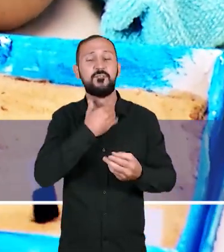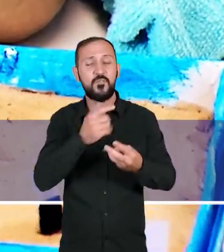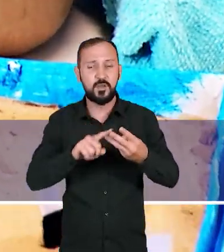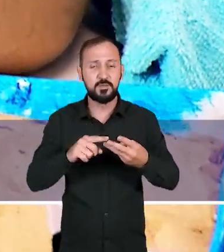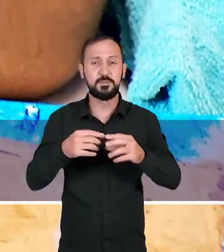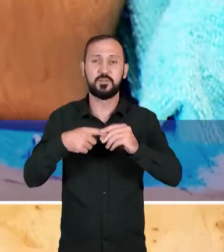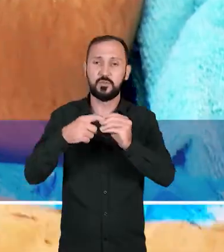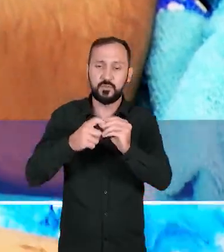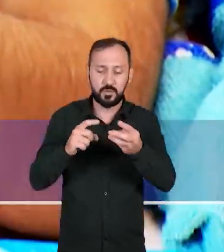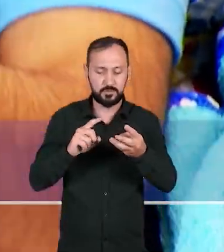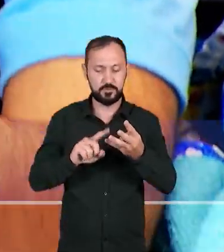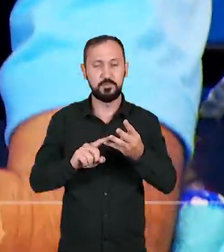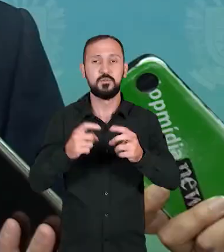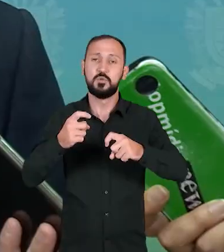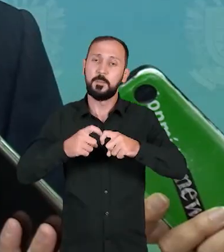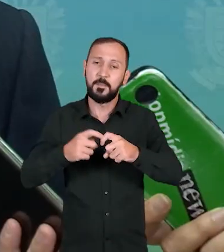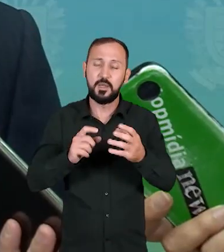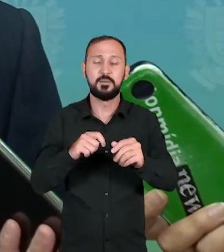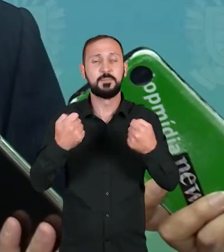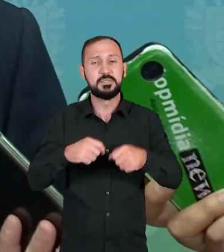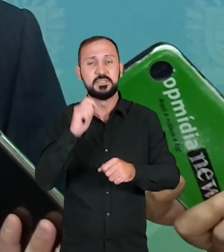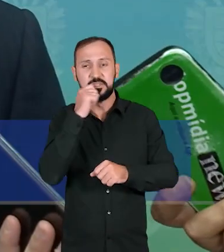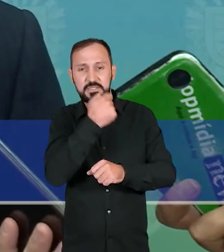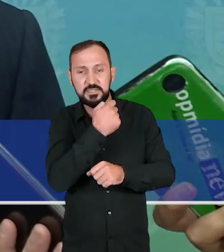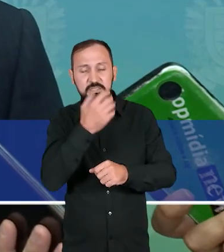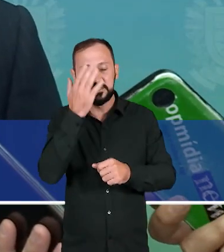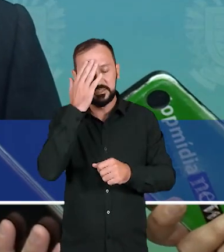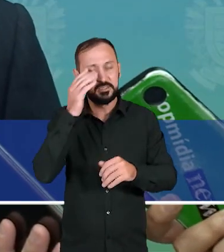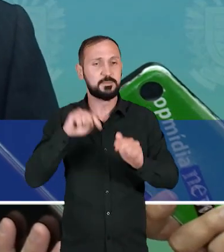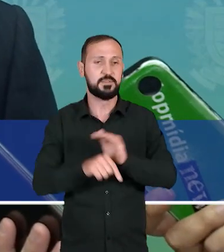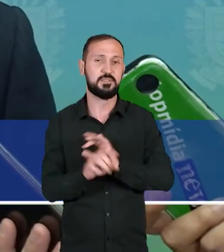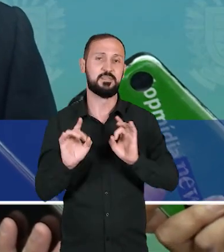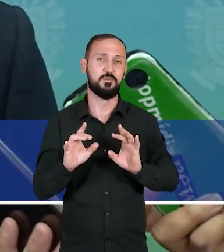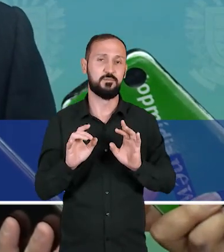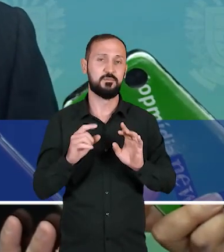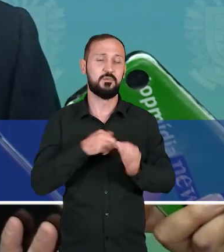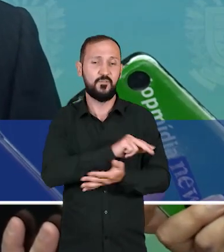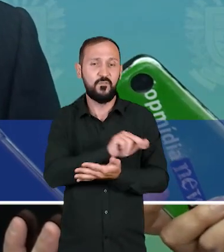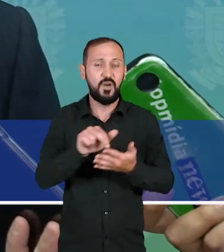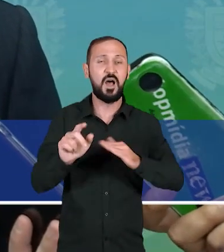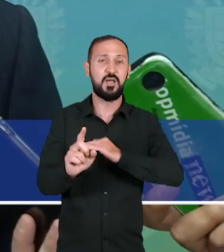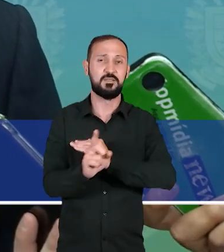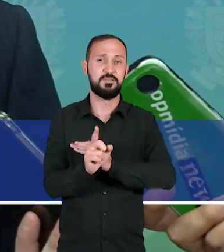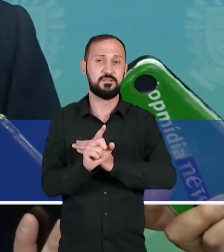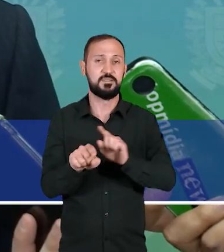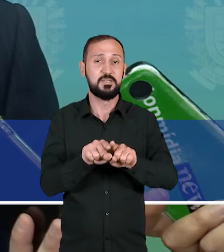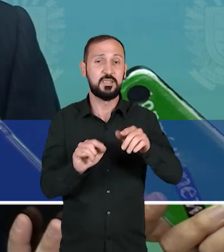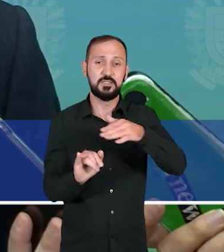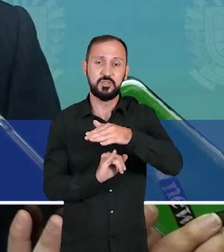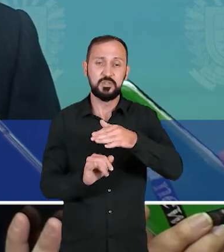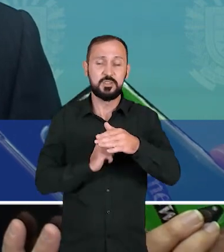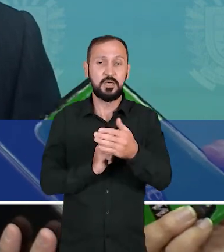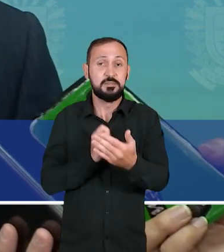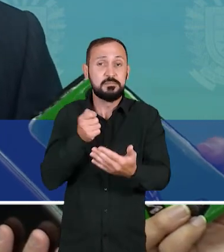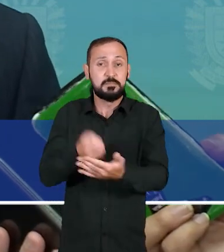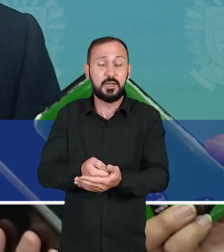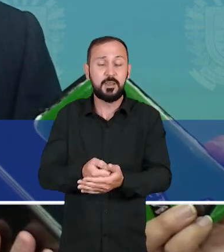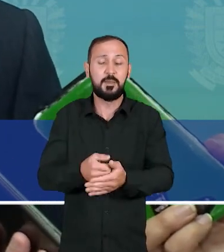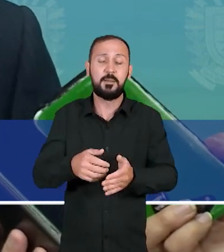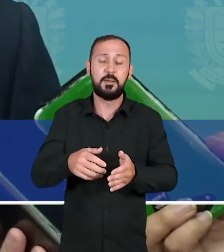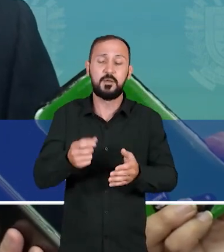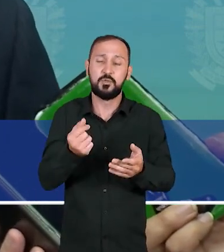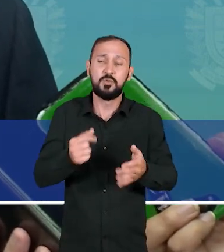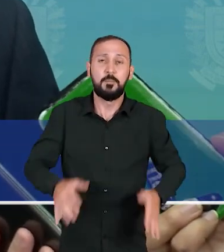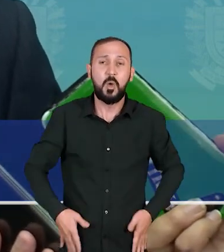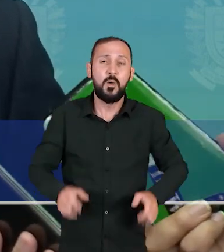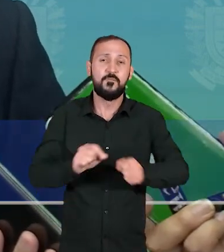do fisioterapeuta, do médico, do dentista especializado. Então são vários serviços e as entidades bancam isso muitas vezes